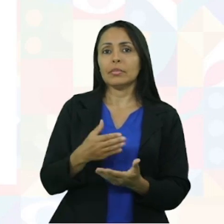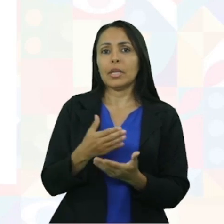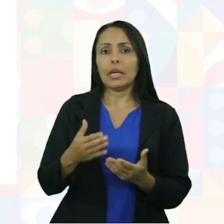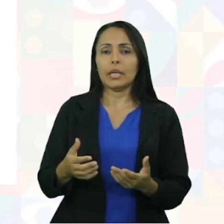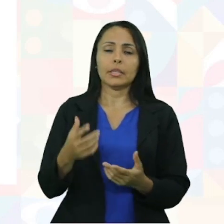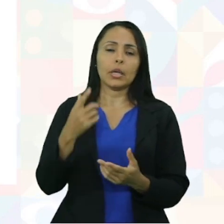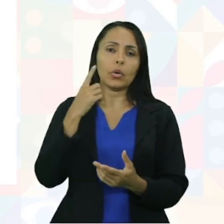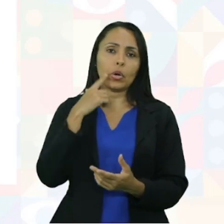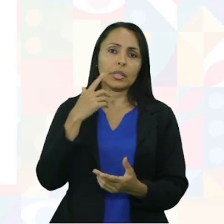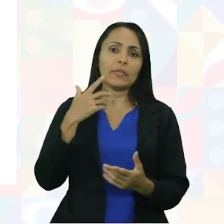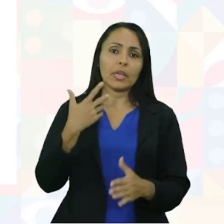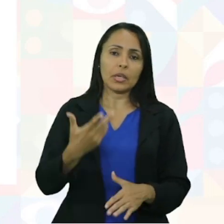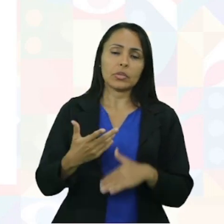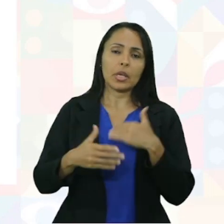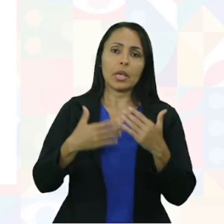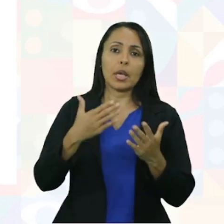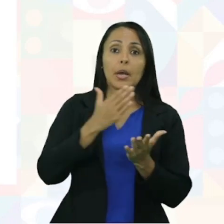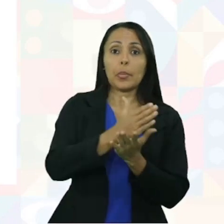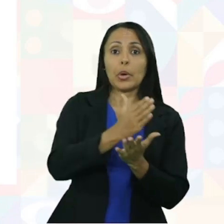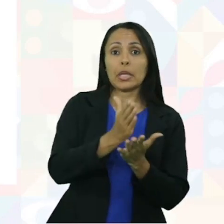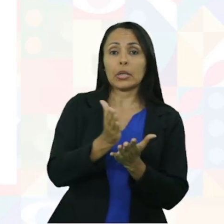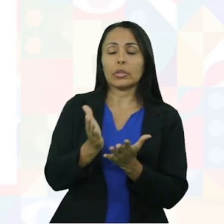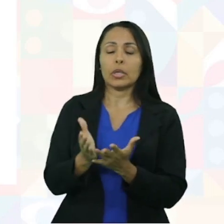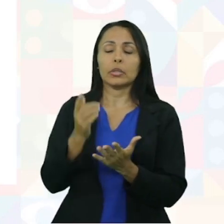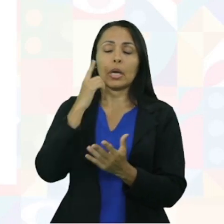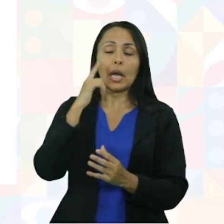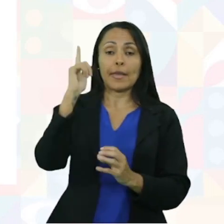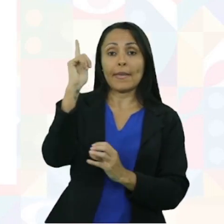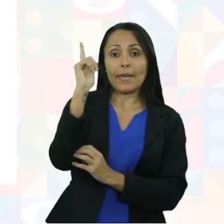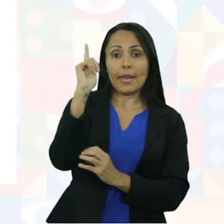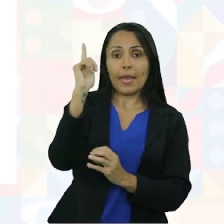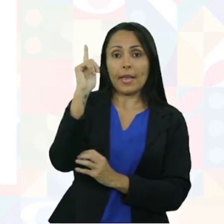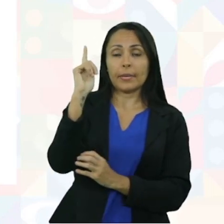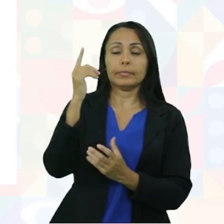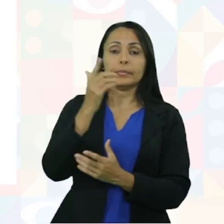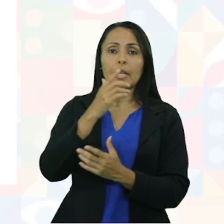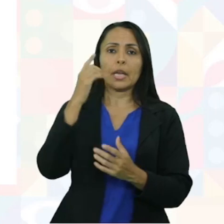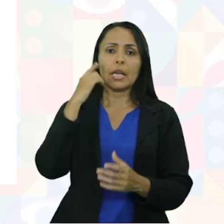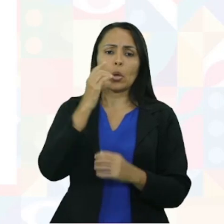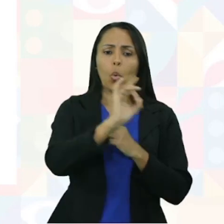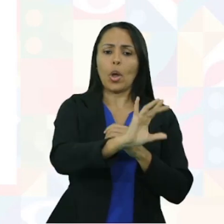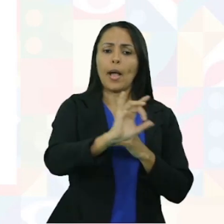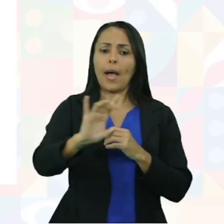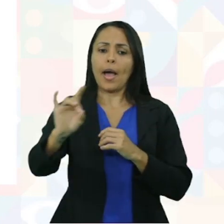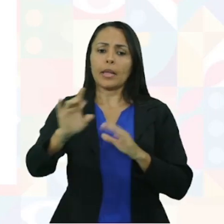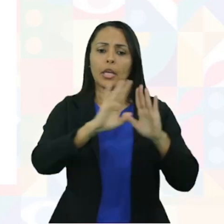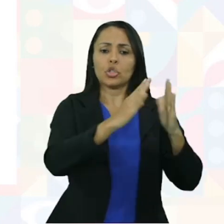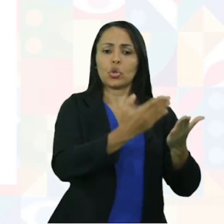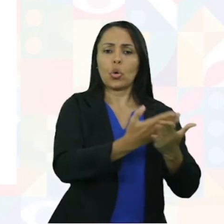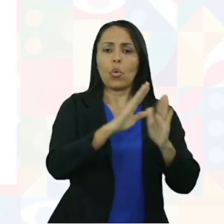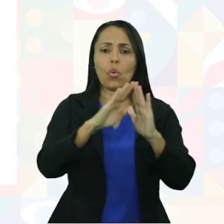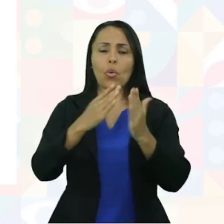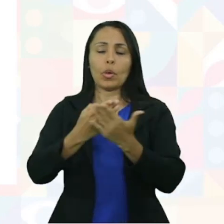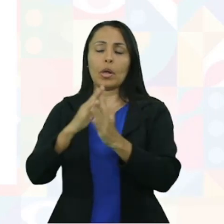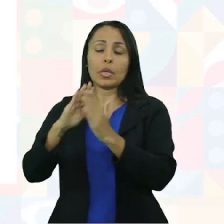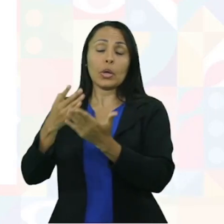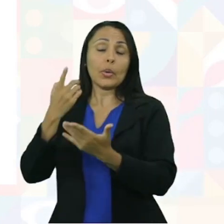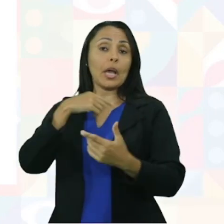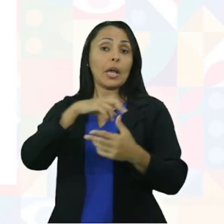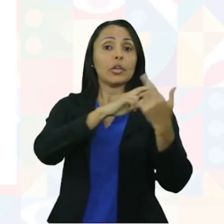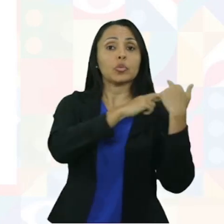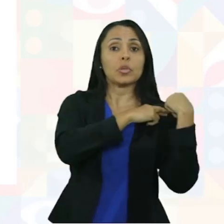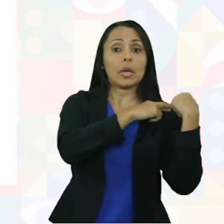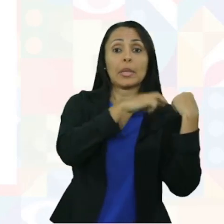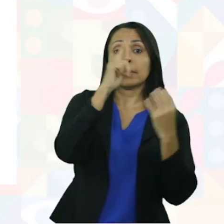ser encaminhados à Gerência Regional de Educação e cada escola está vinculada, sendo de responsabilidade da Gerência